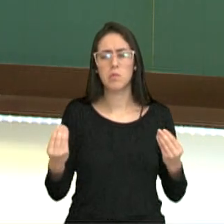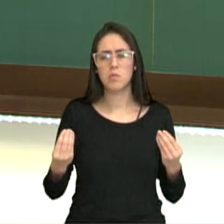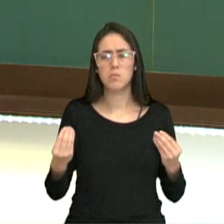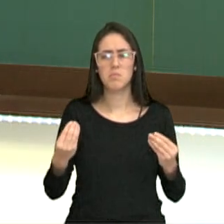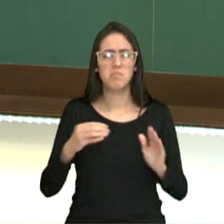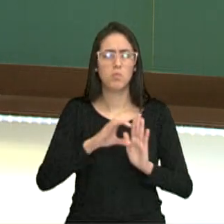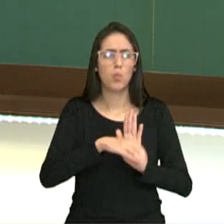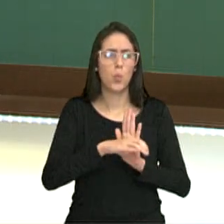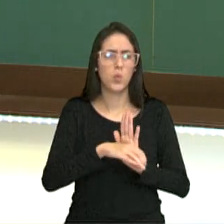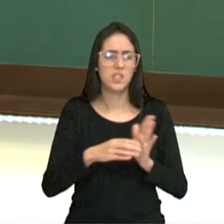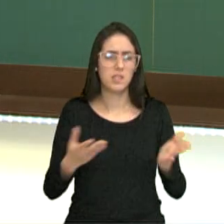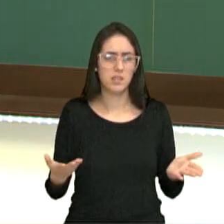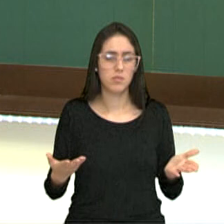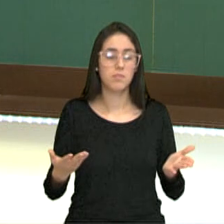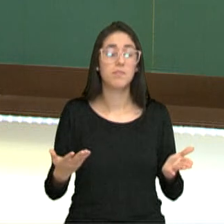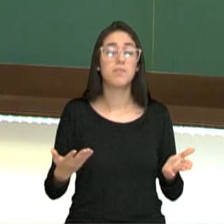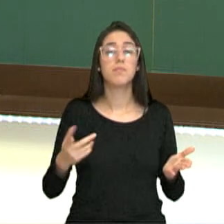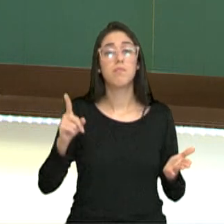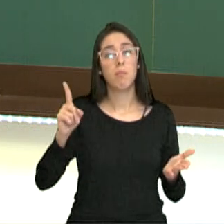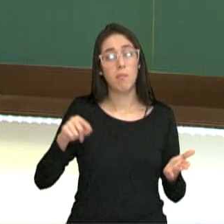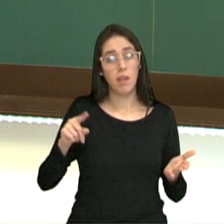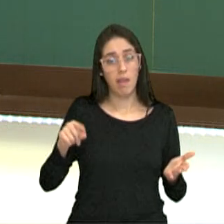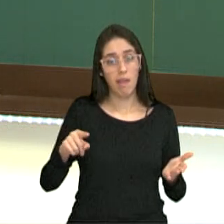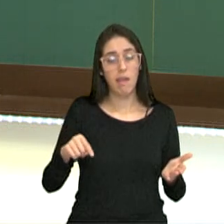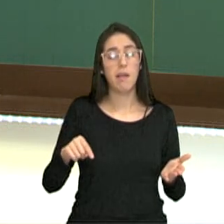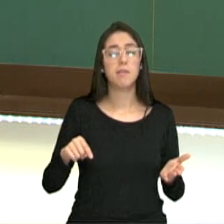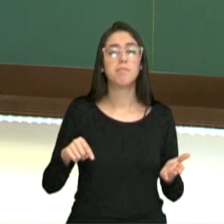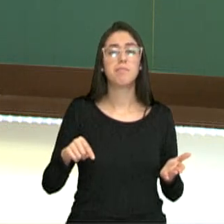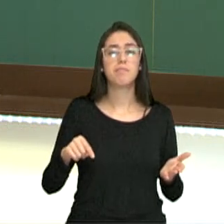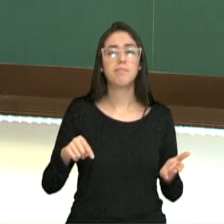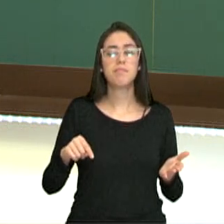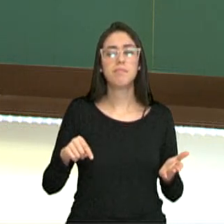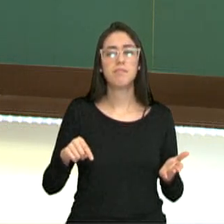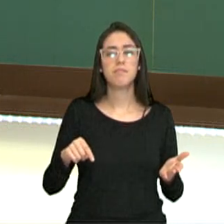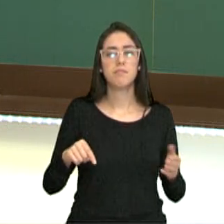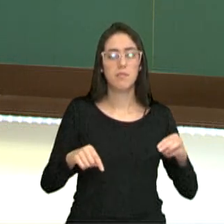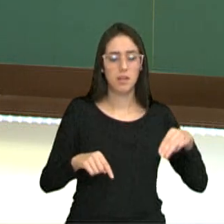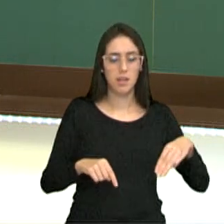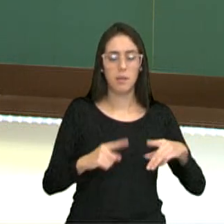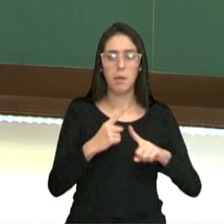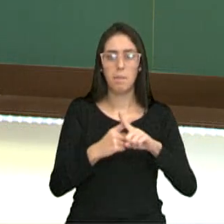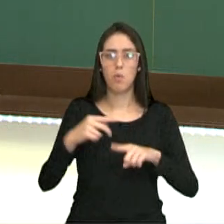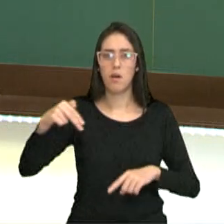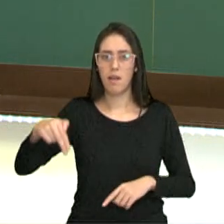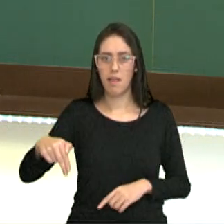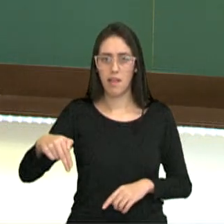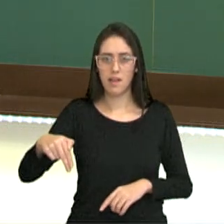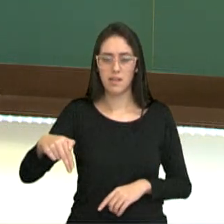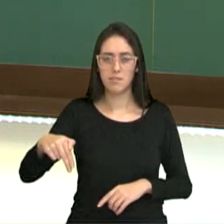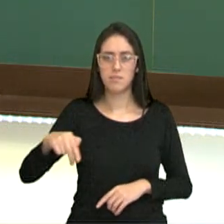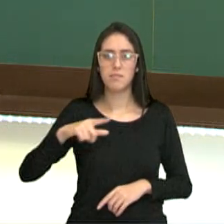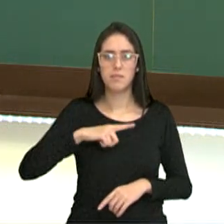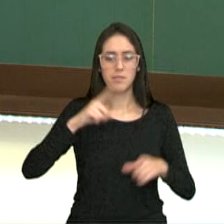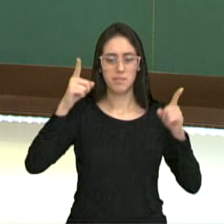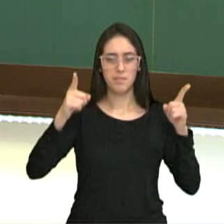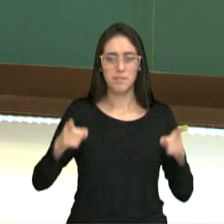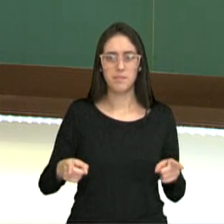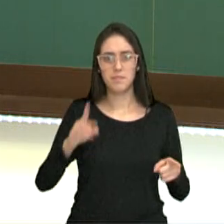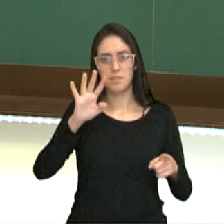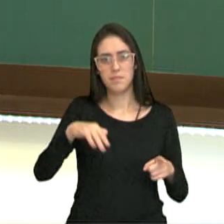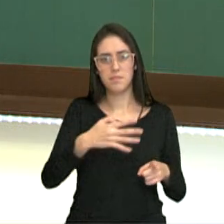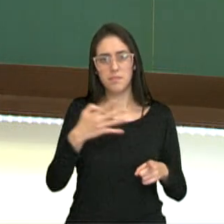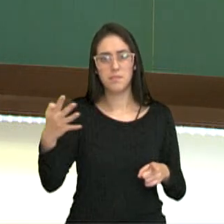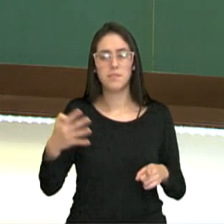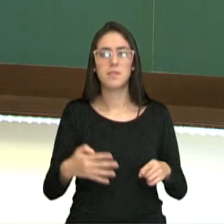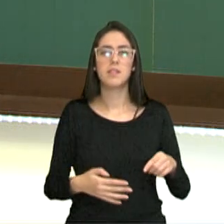definição dela dá através de matriz M por N, em uma tabela com